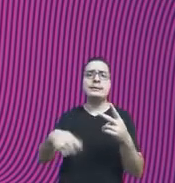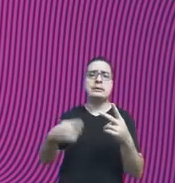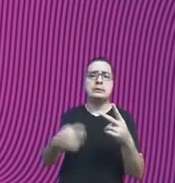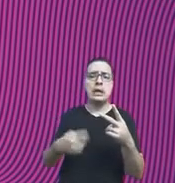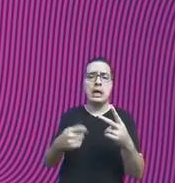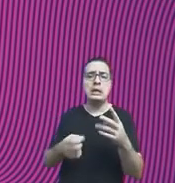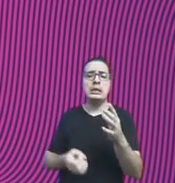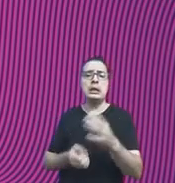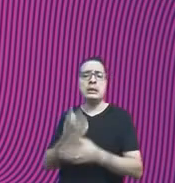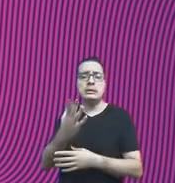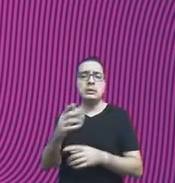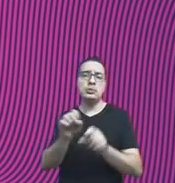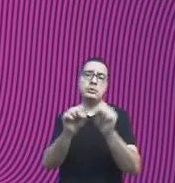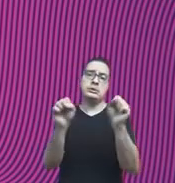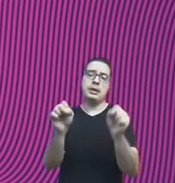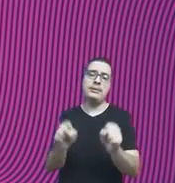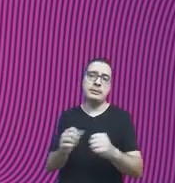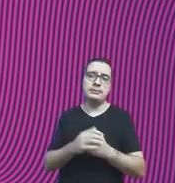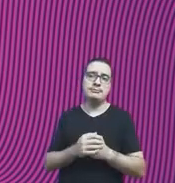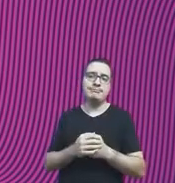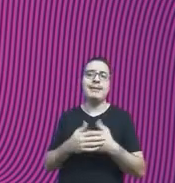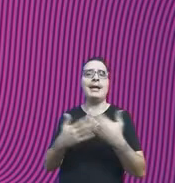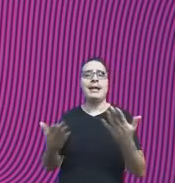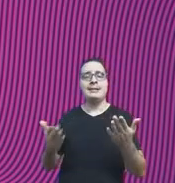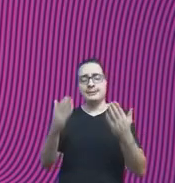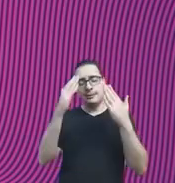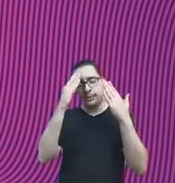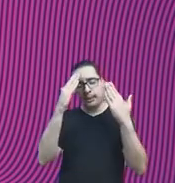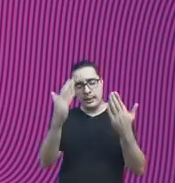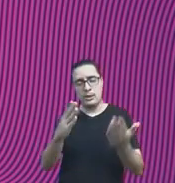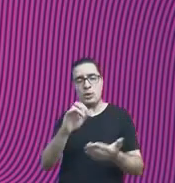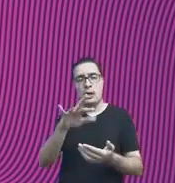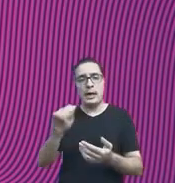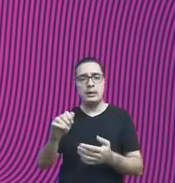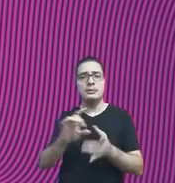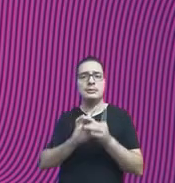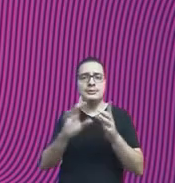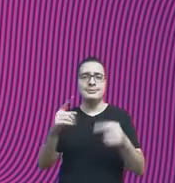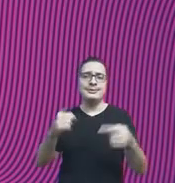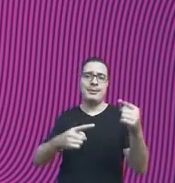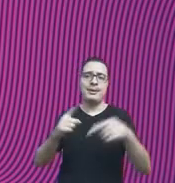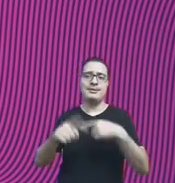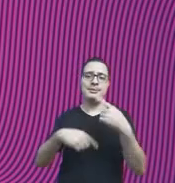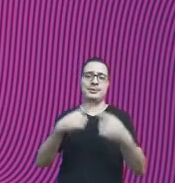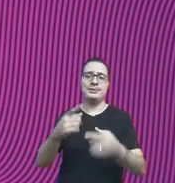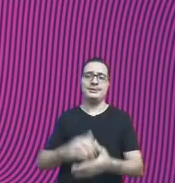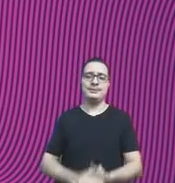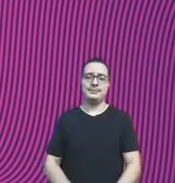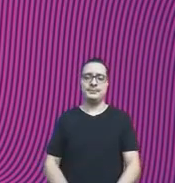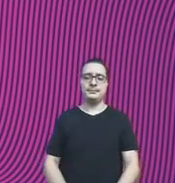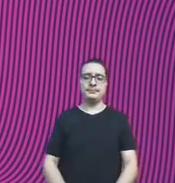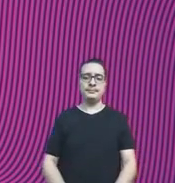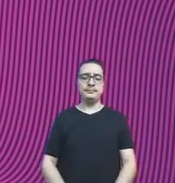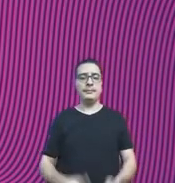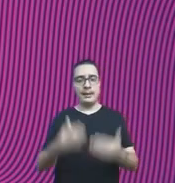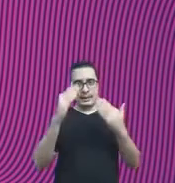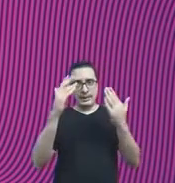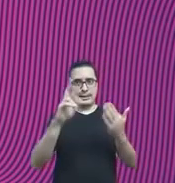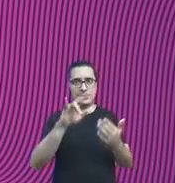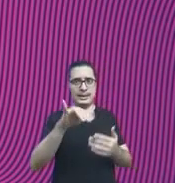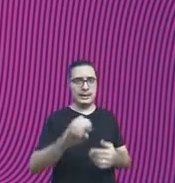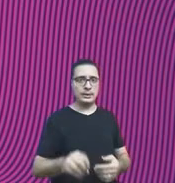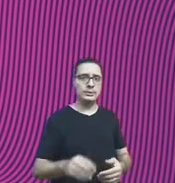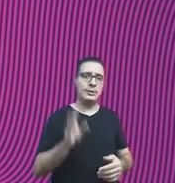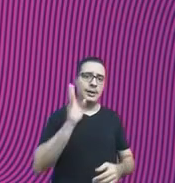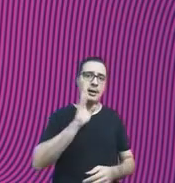de sistemas. Era isso. Obrigado, Conrado. Fico à disposição para o debate. Ô, Renato, muito legal. E você